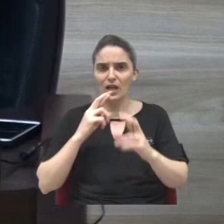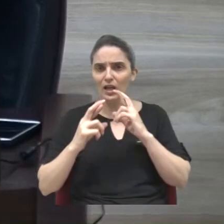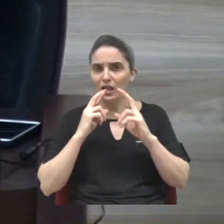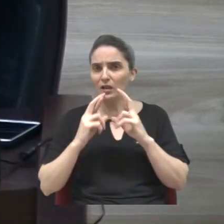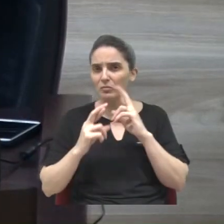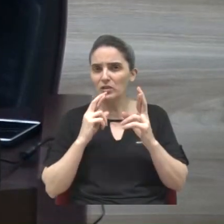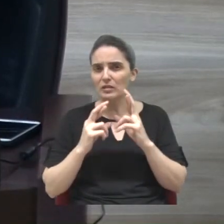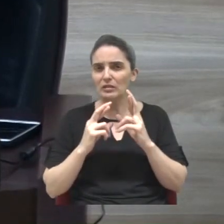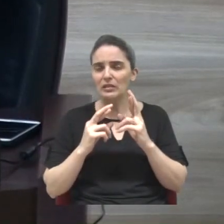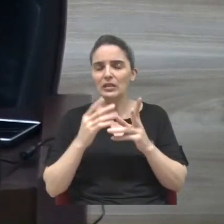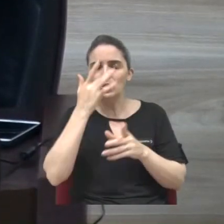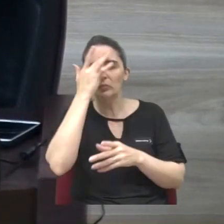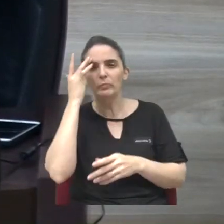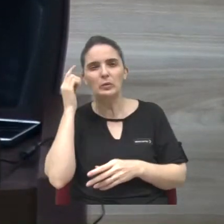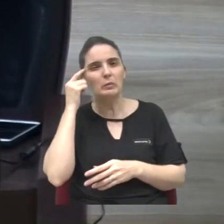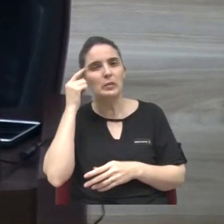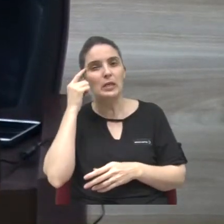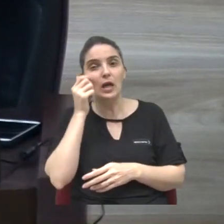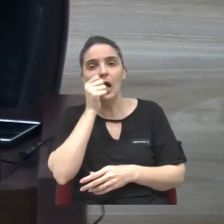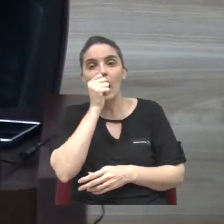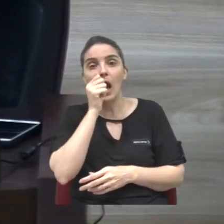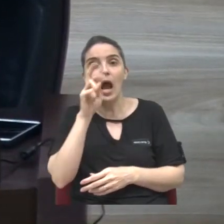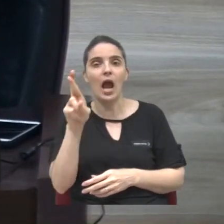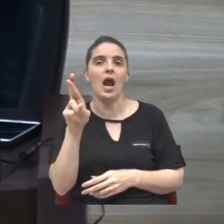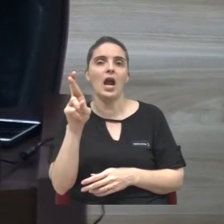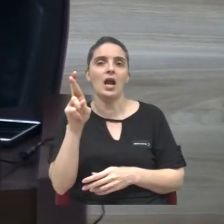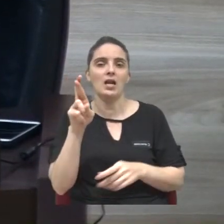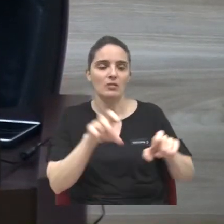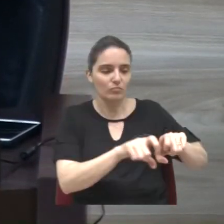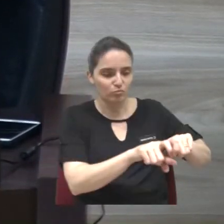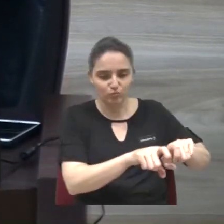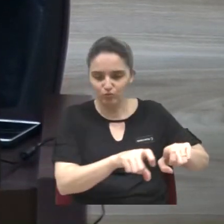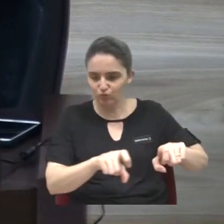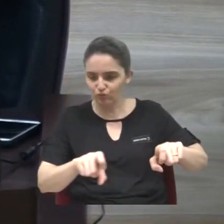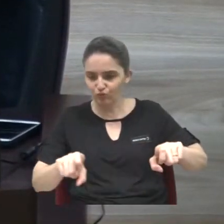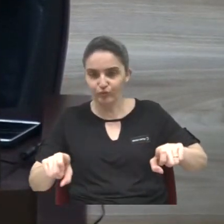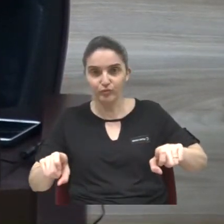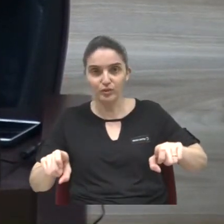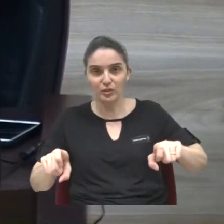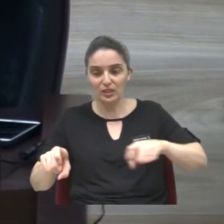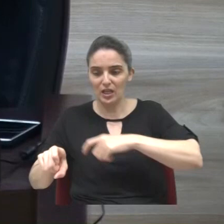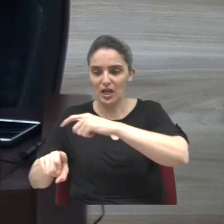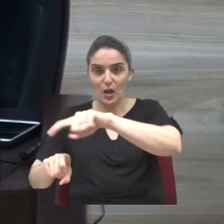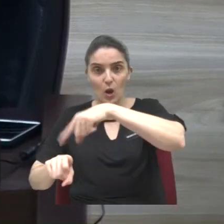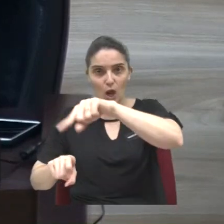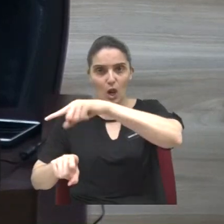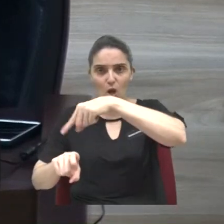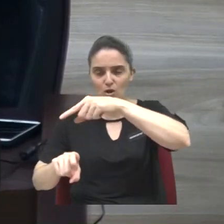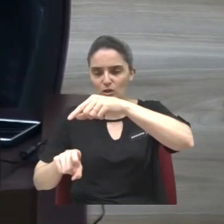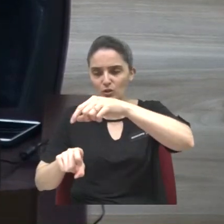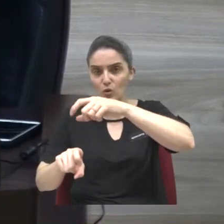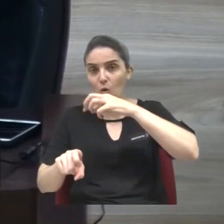na rede em que esse ar poderia passar pelo hidrômetro, fazendo com que fosse